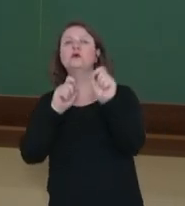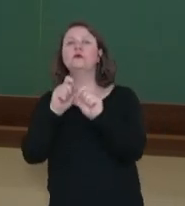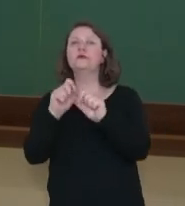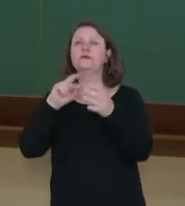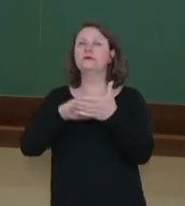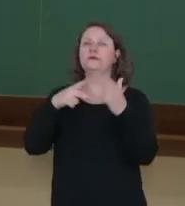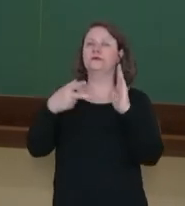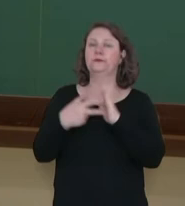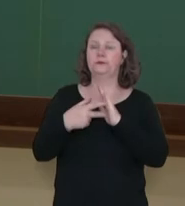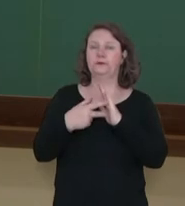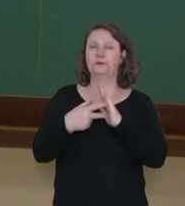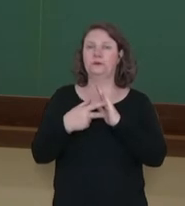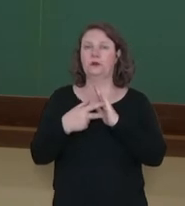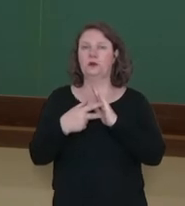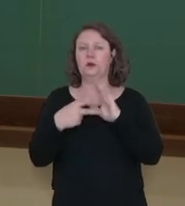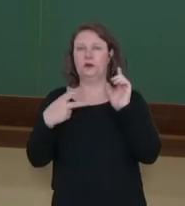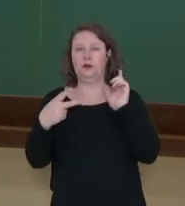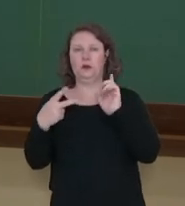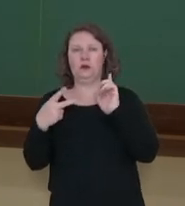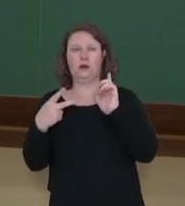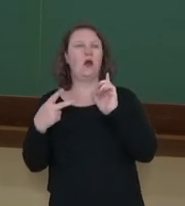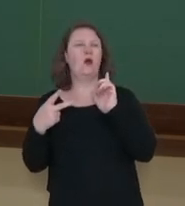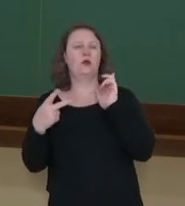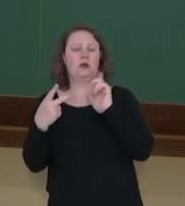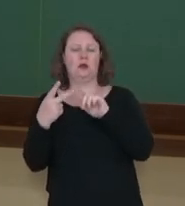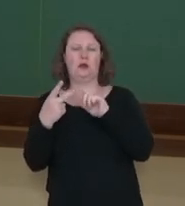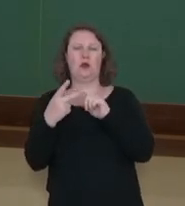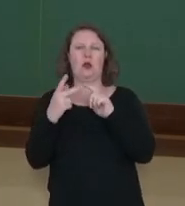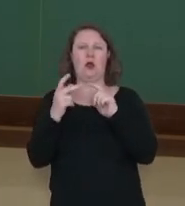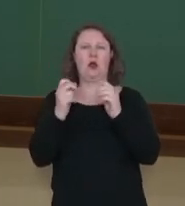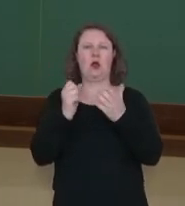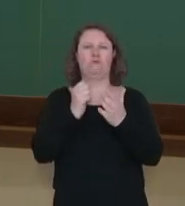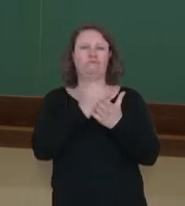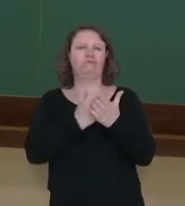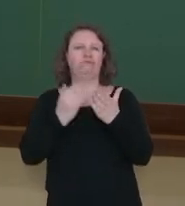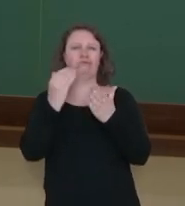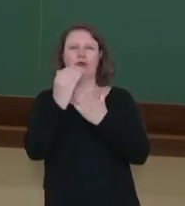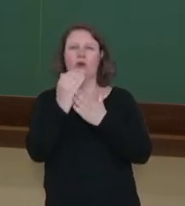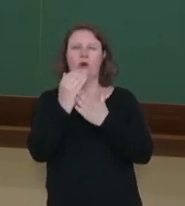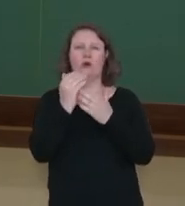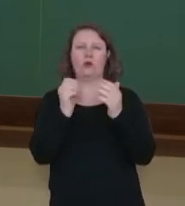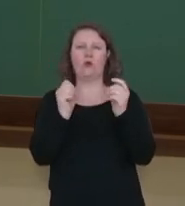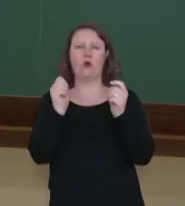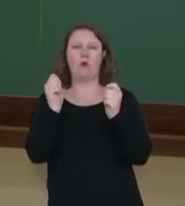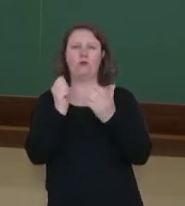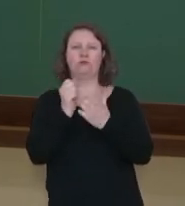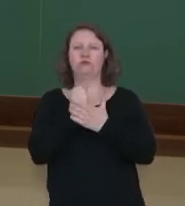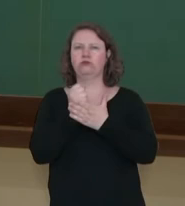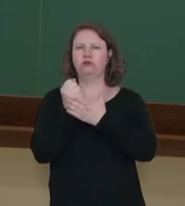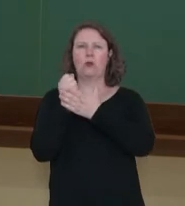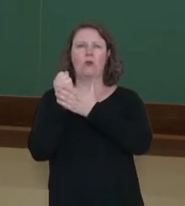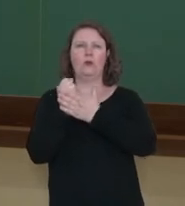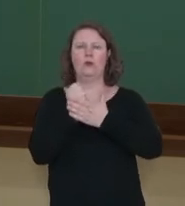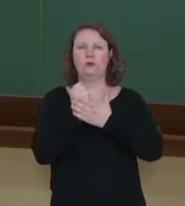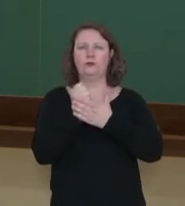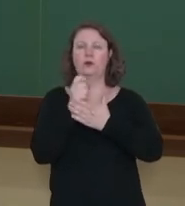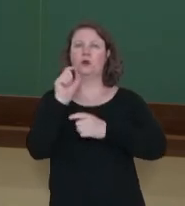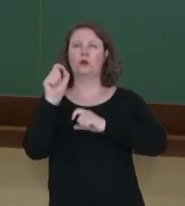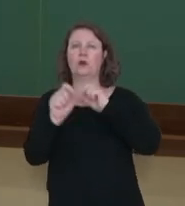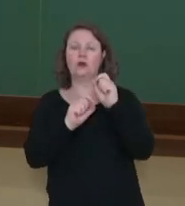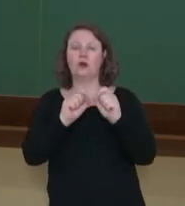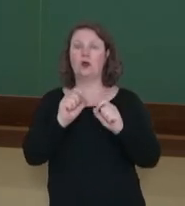dominante. Então, dominante é aquela característica que vai ser apresentada. Então,